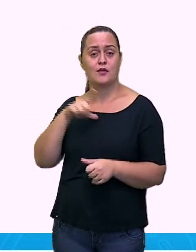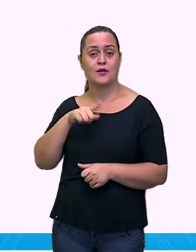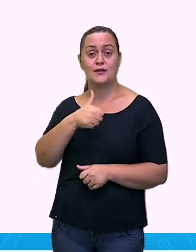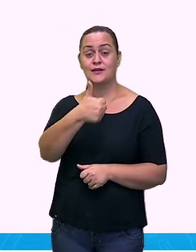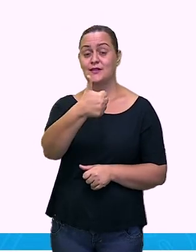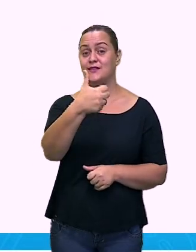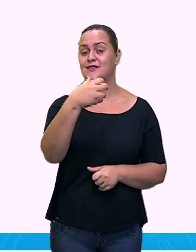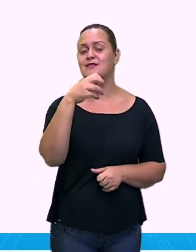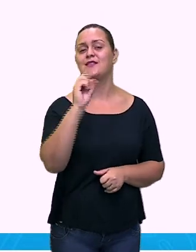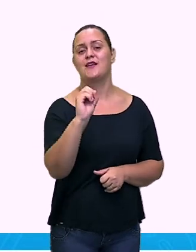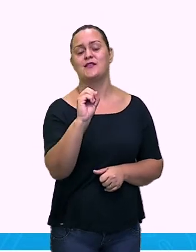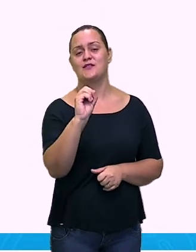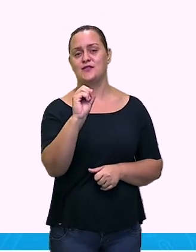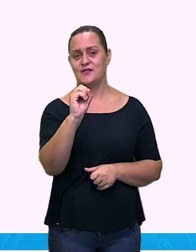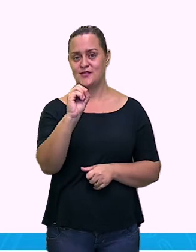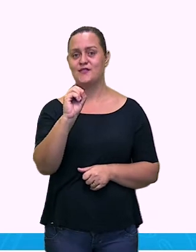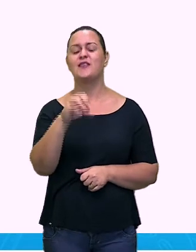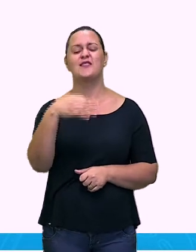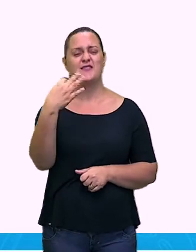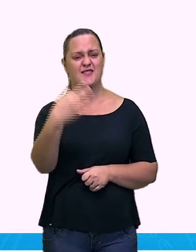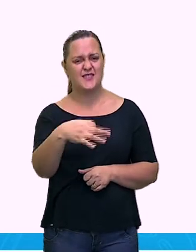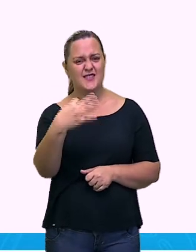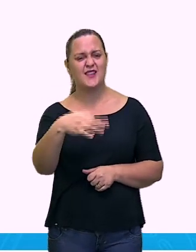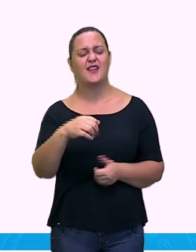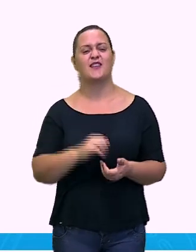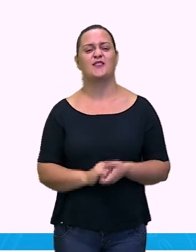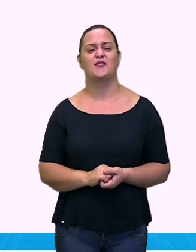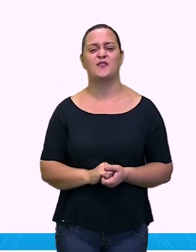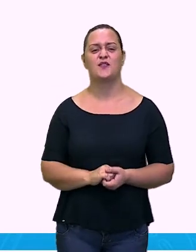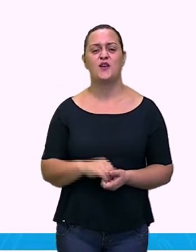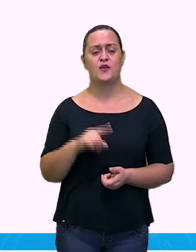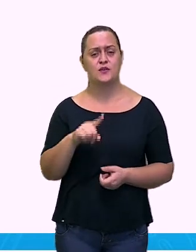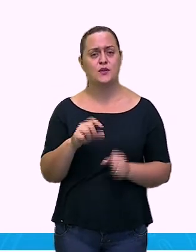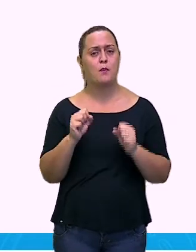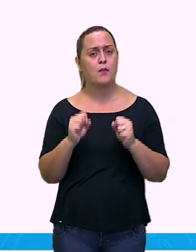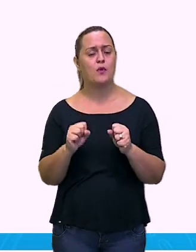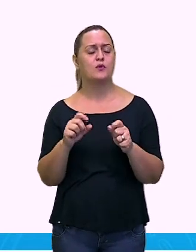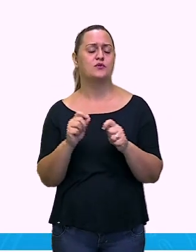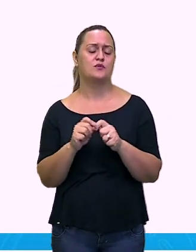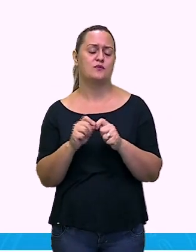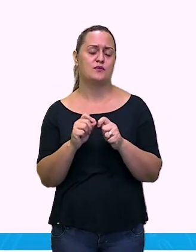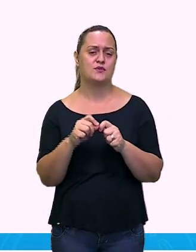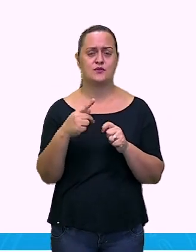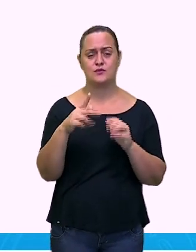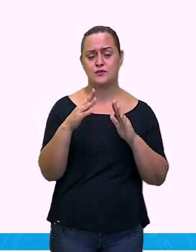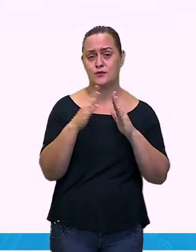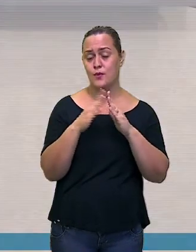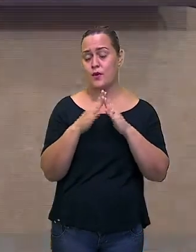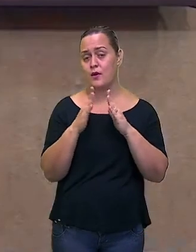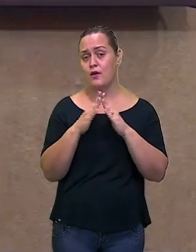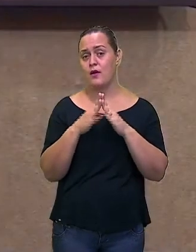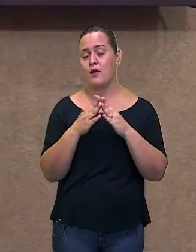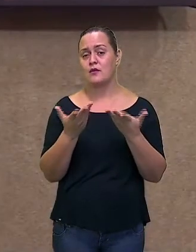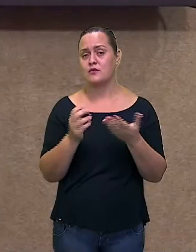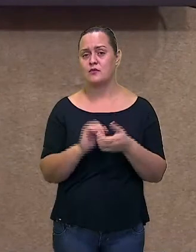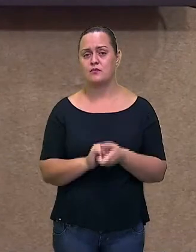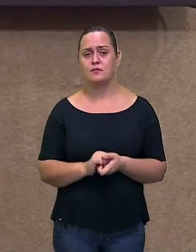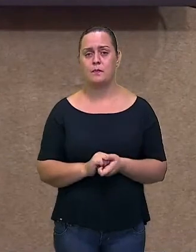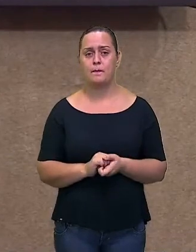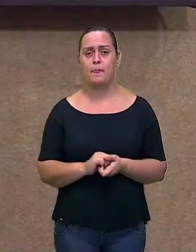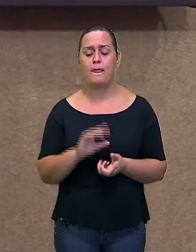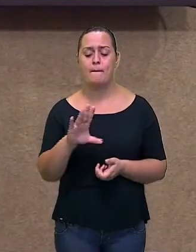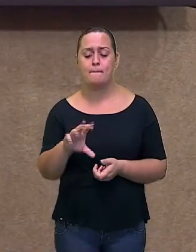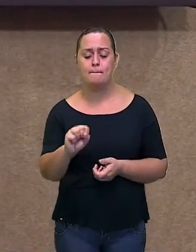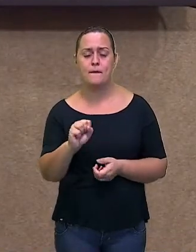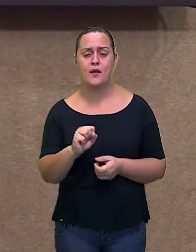10 os gols você também pode fazer essa conta aí repartir utilizando palitos